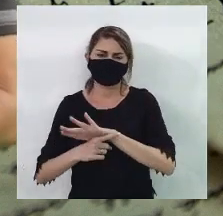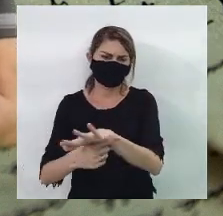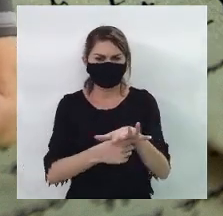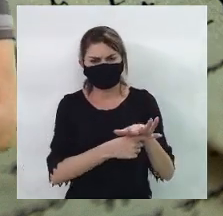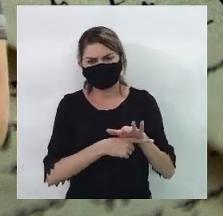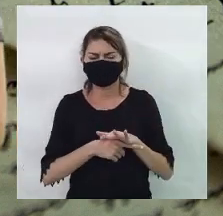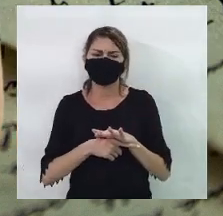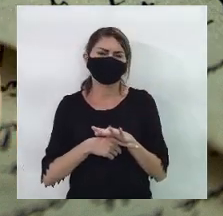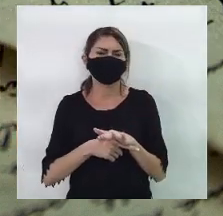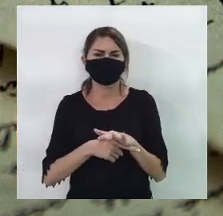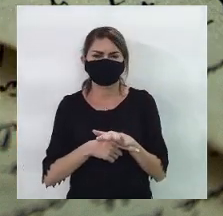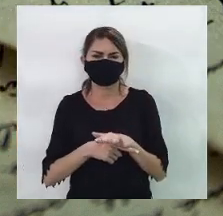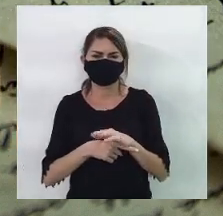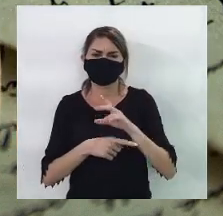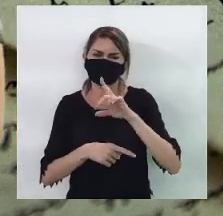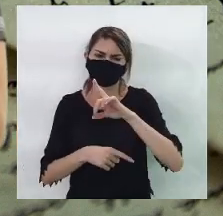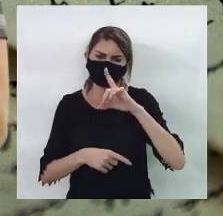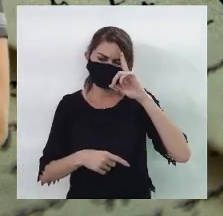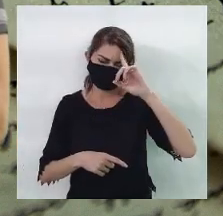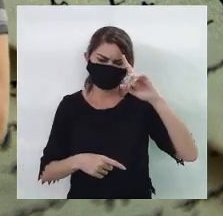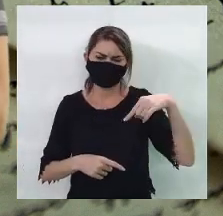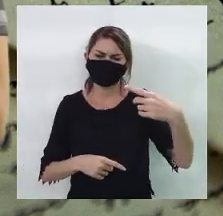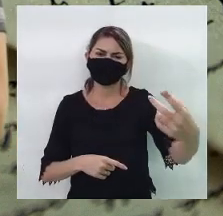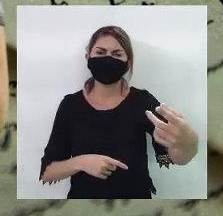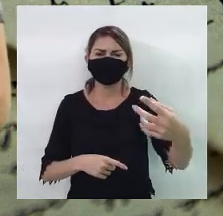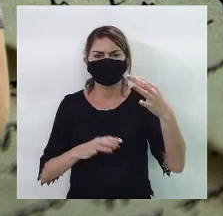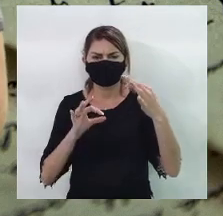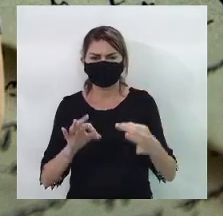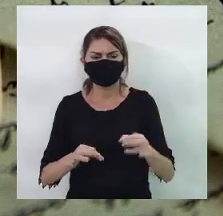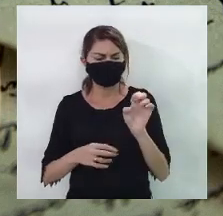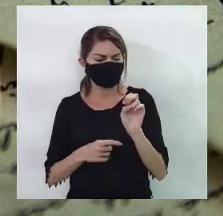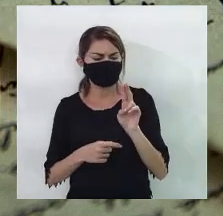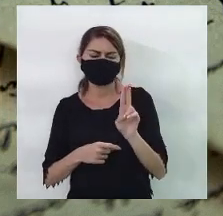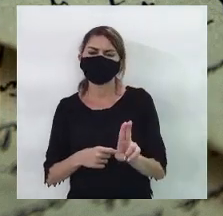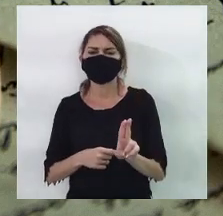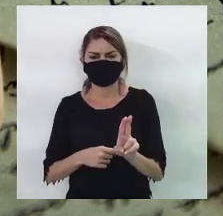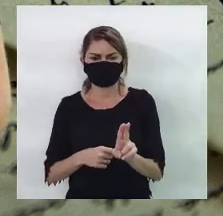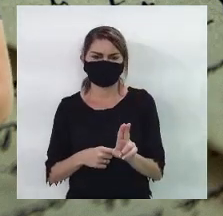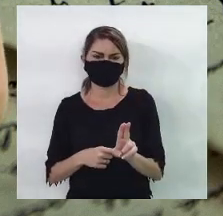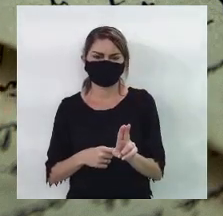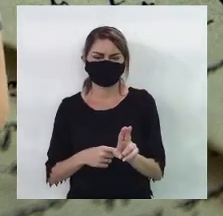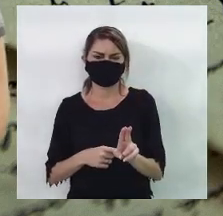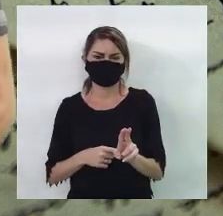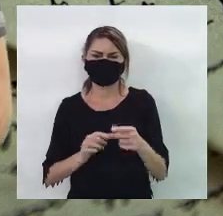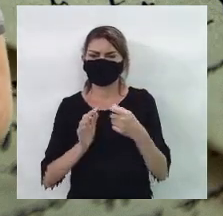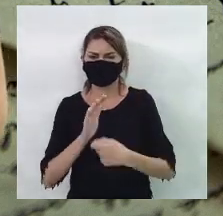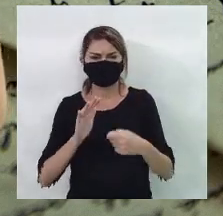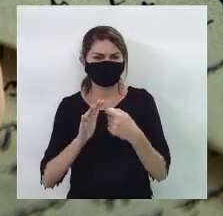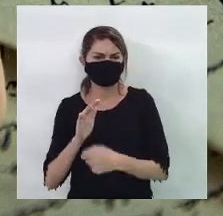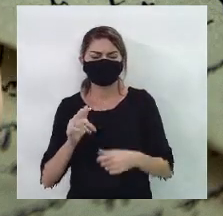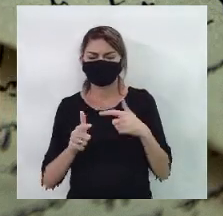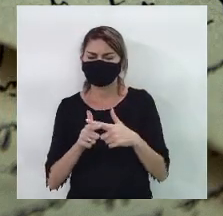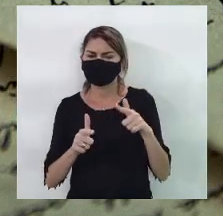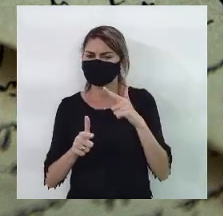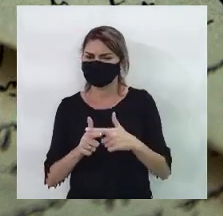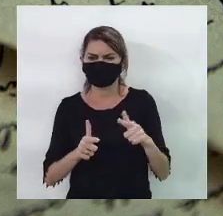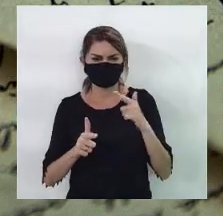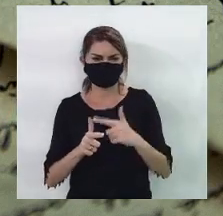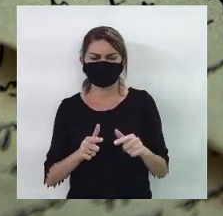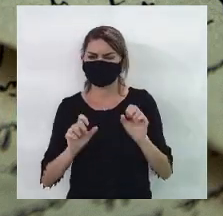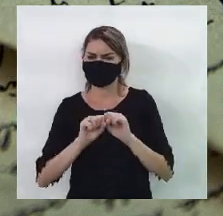A vigorar essa questão do dia a dia, dessa questão do eu, o enfrentar, da pessoa, né? o enfrentar os